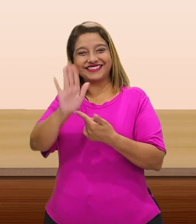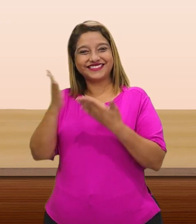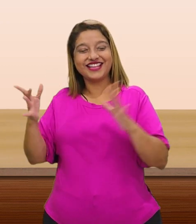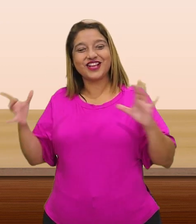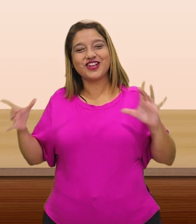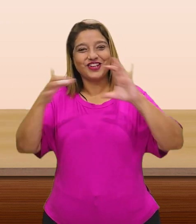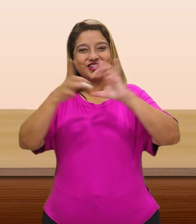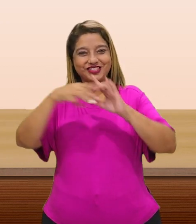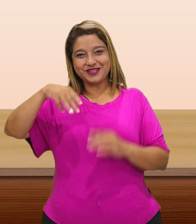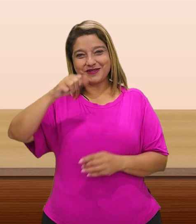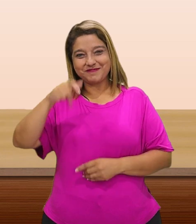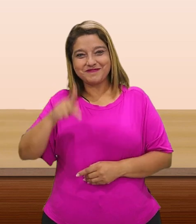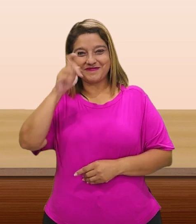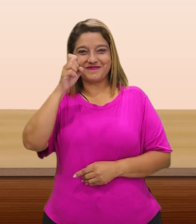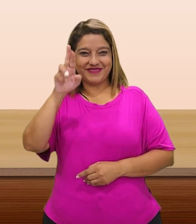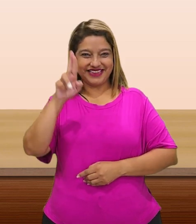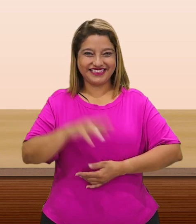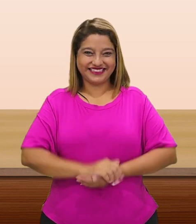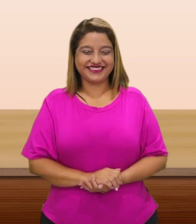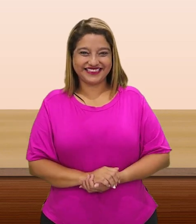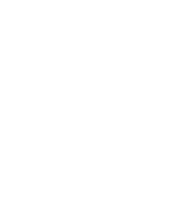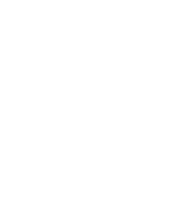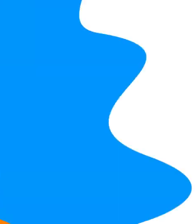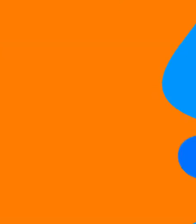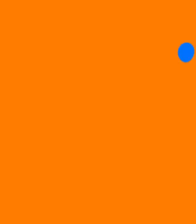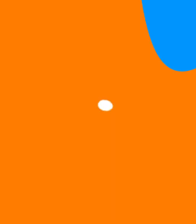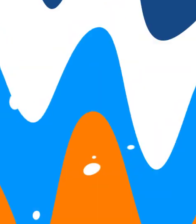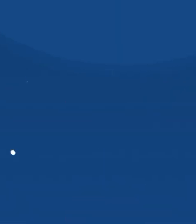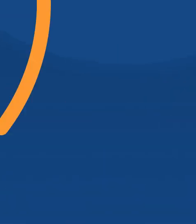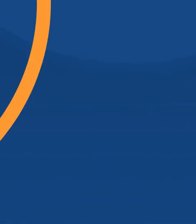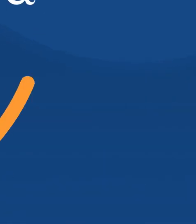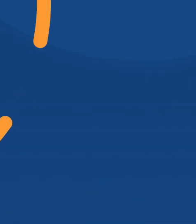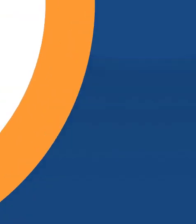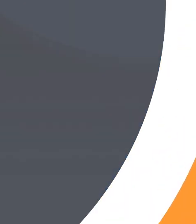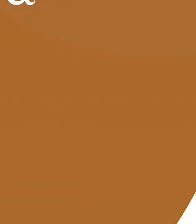vocês, Conexão Maker!